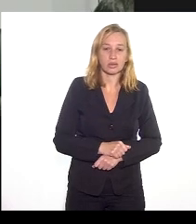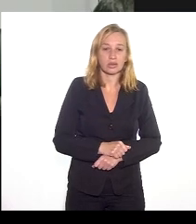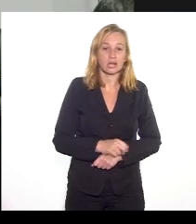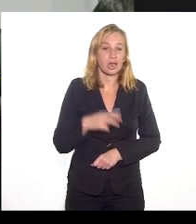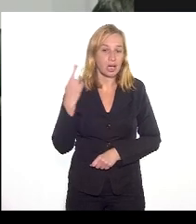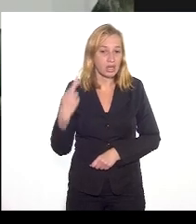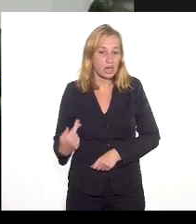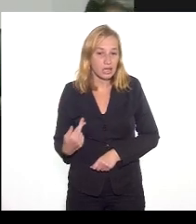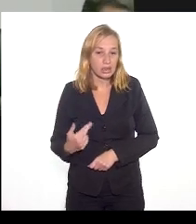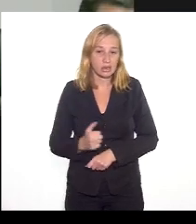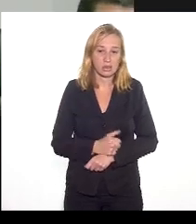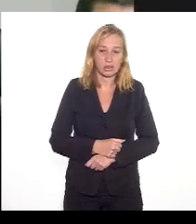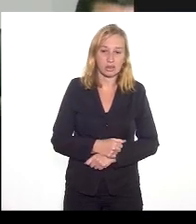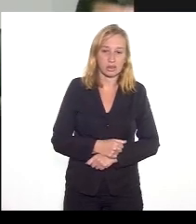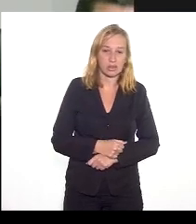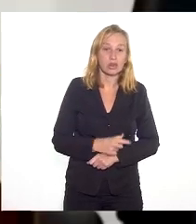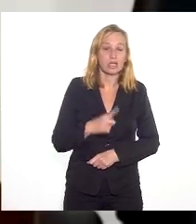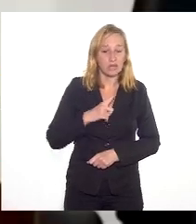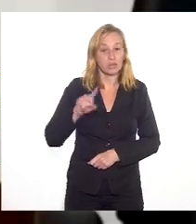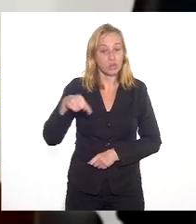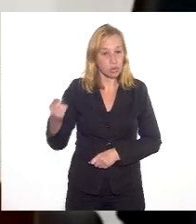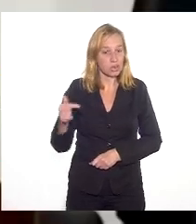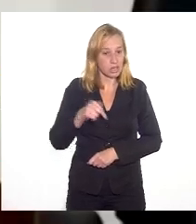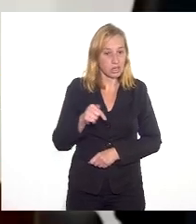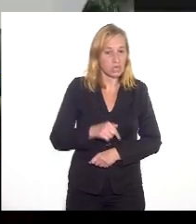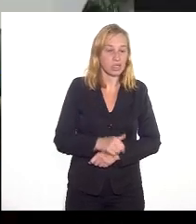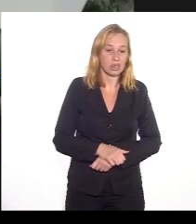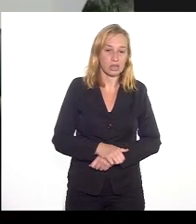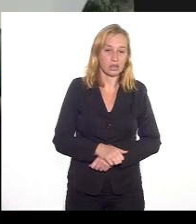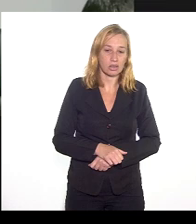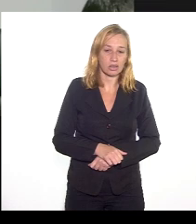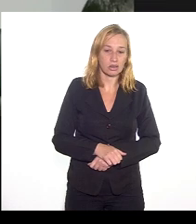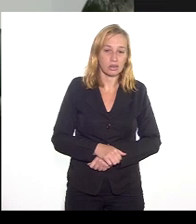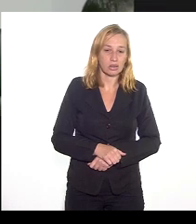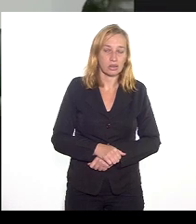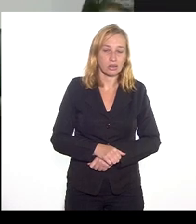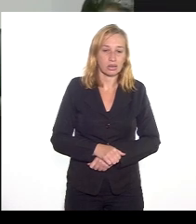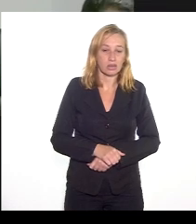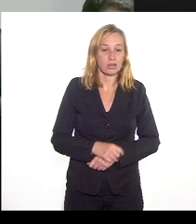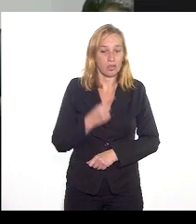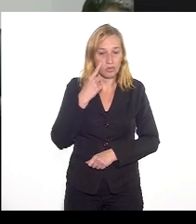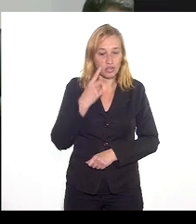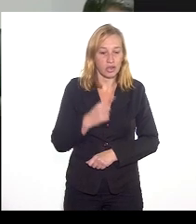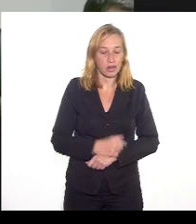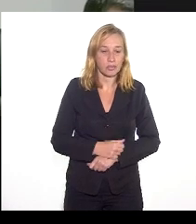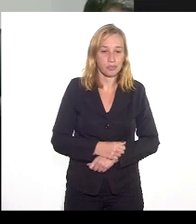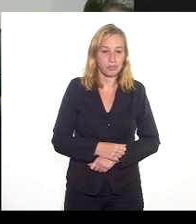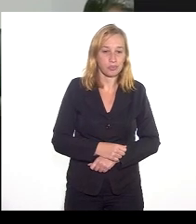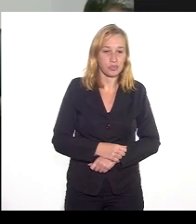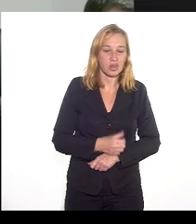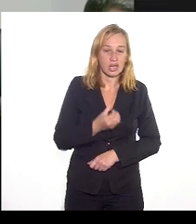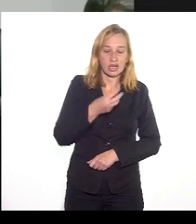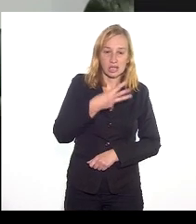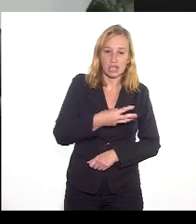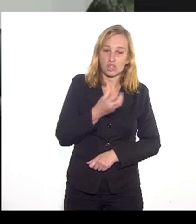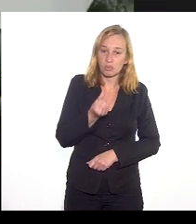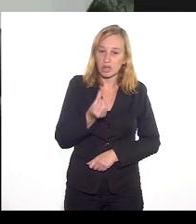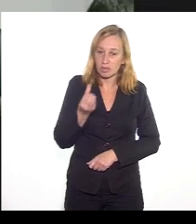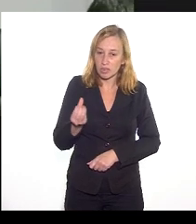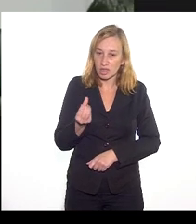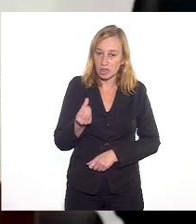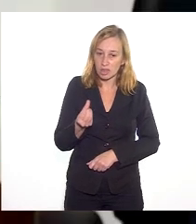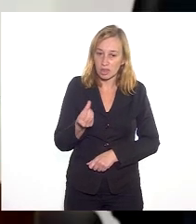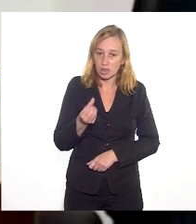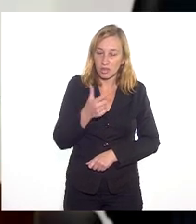Renata, temos outras aqui. Oi, temos outras. Então, vamos lá. A 366,